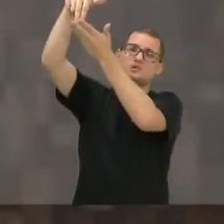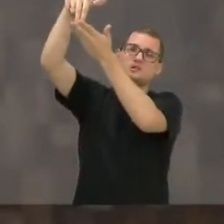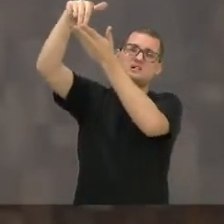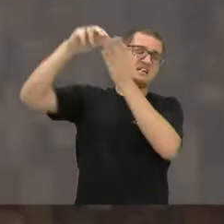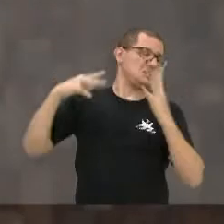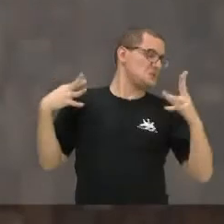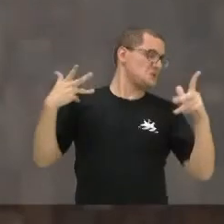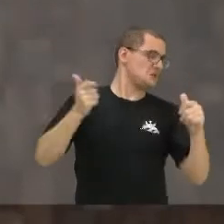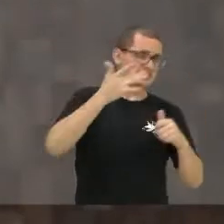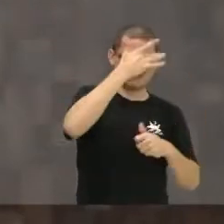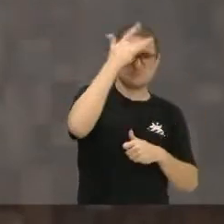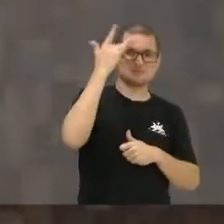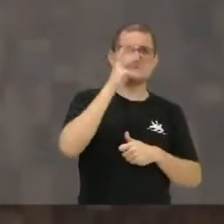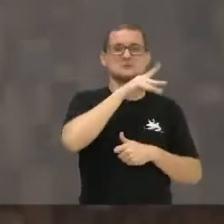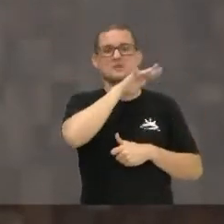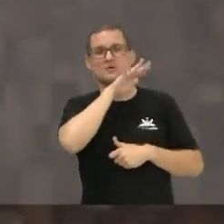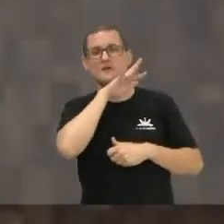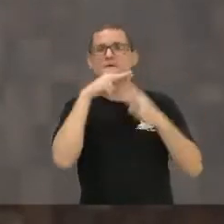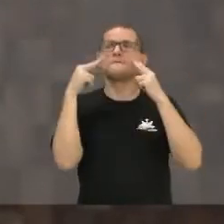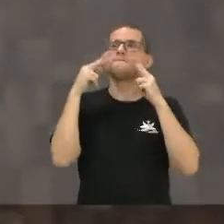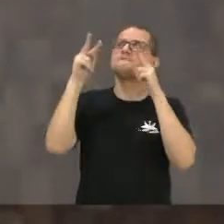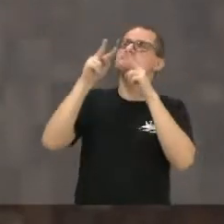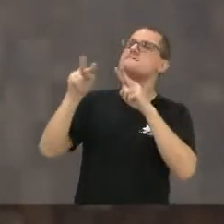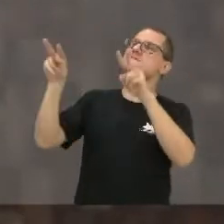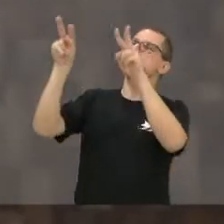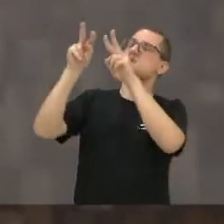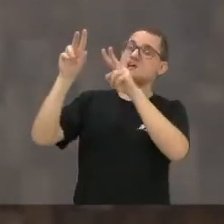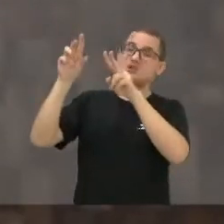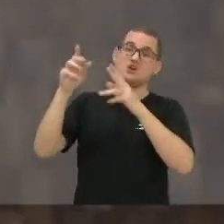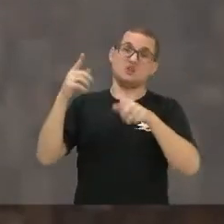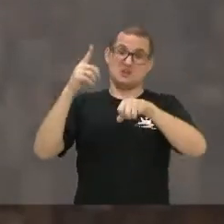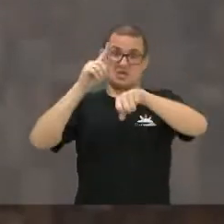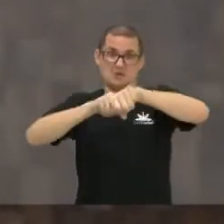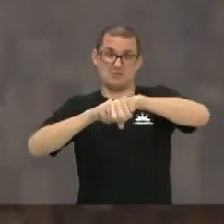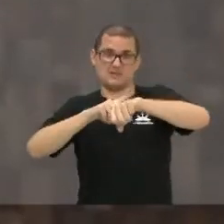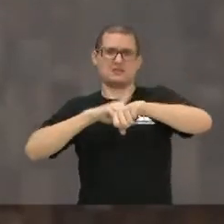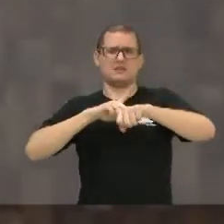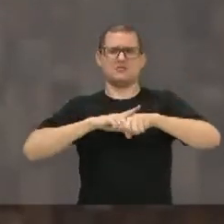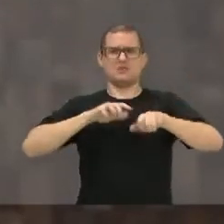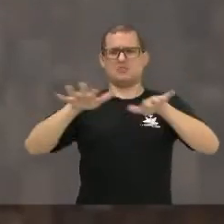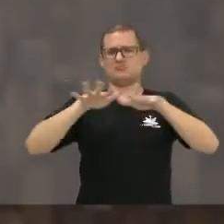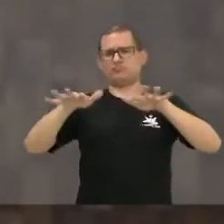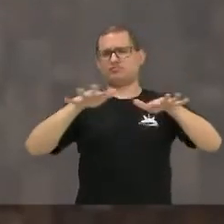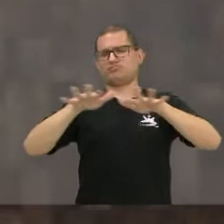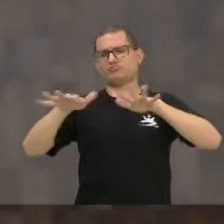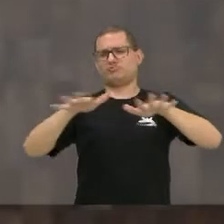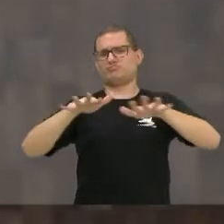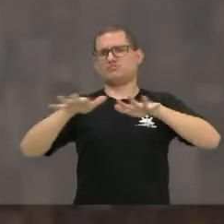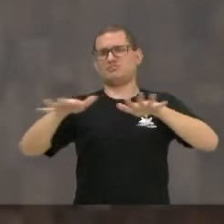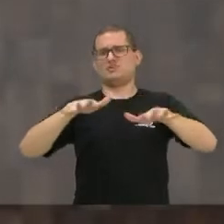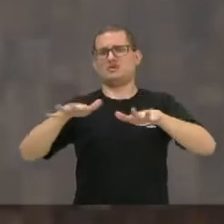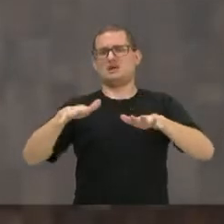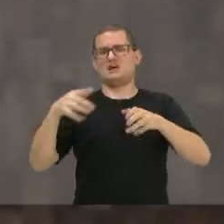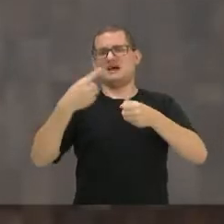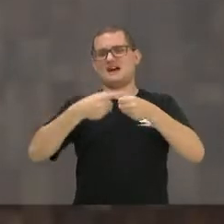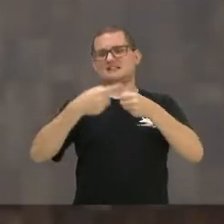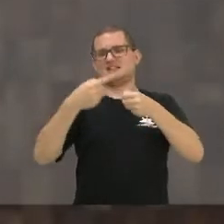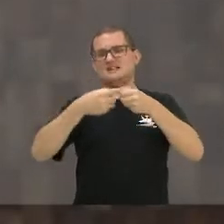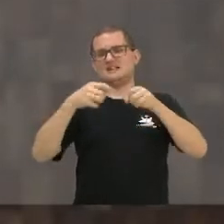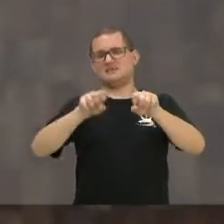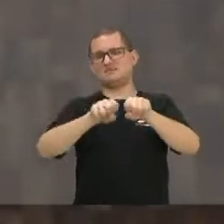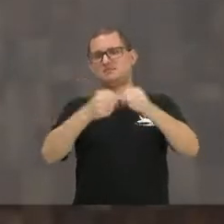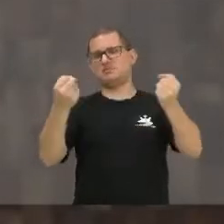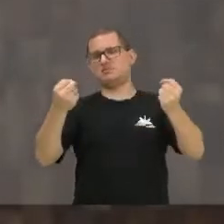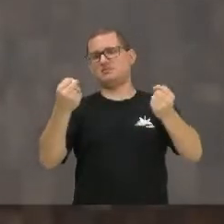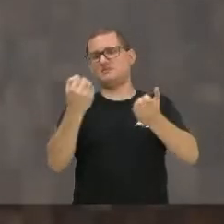contemplaram naquela mesma hora houve um grande terremoto a décima parte da cidade caiu e